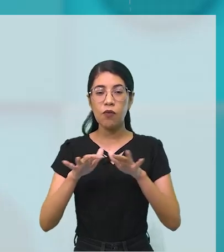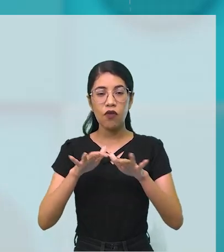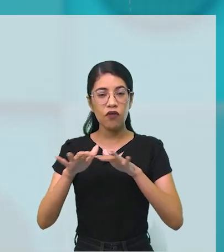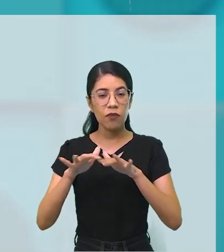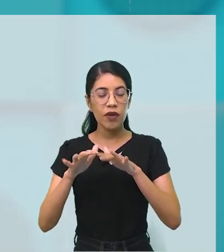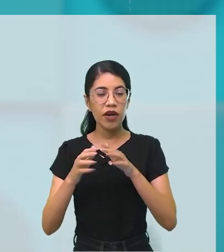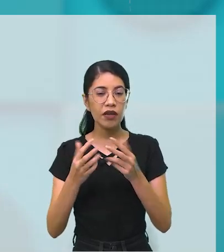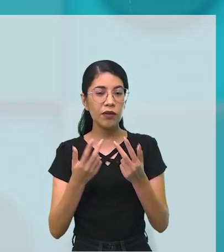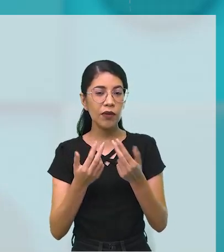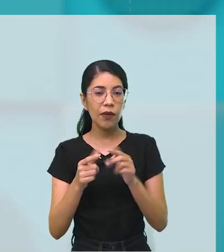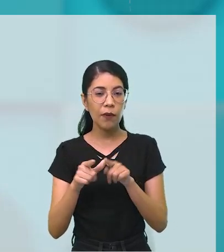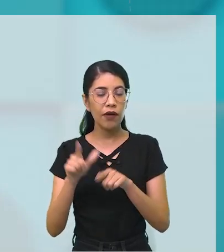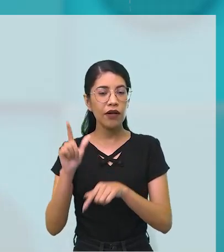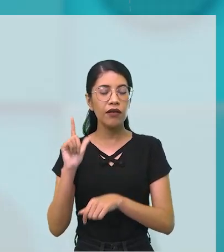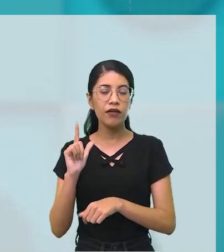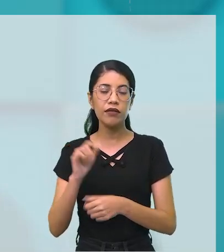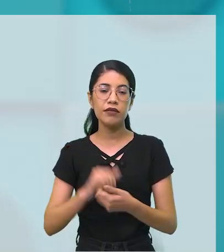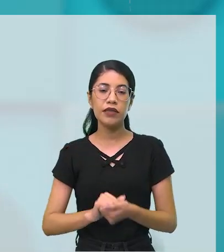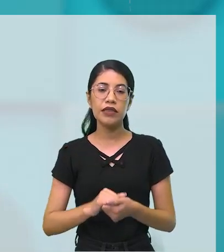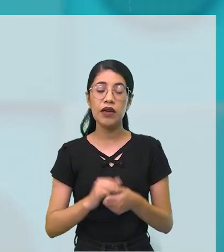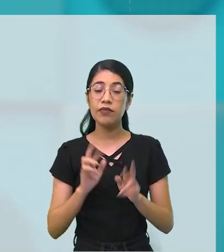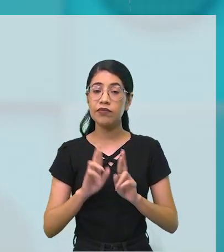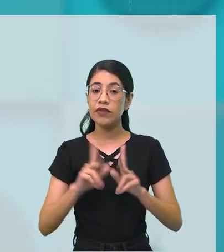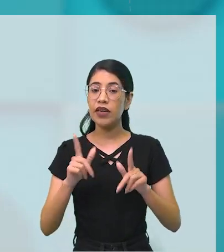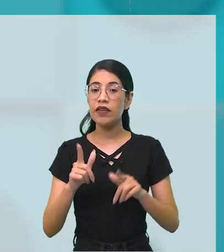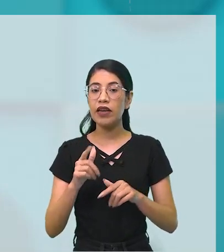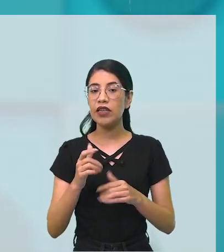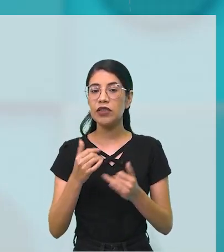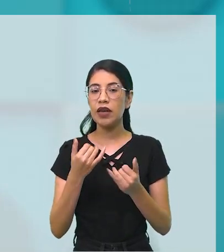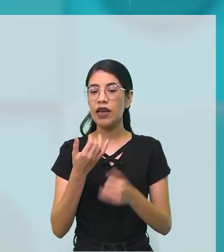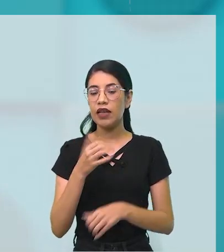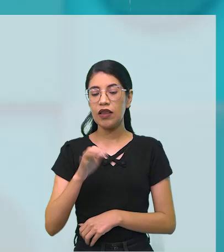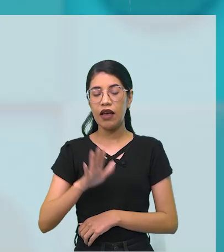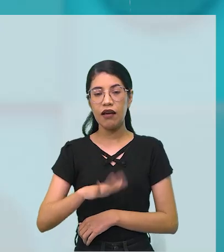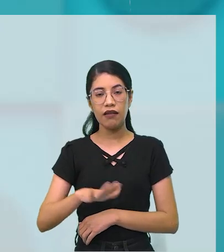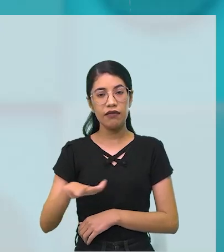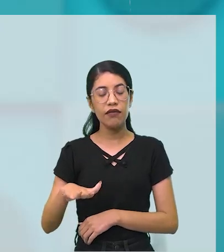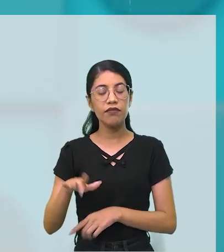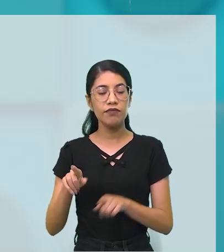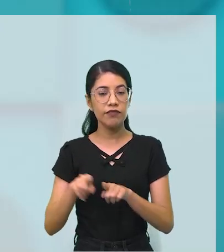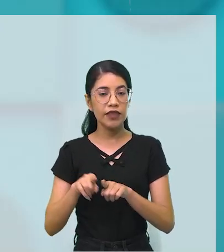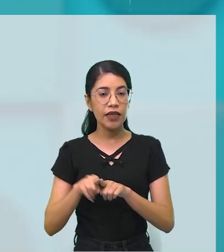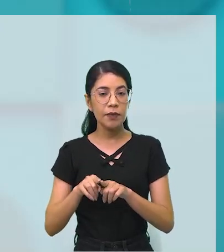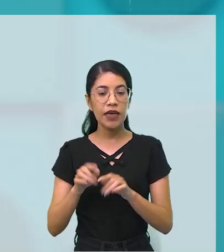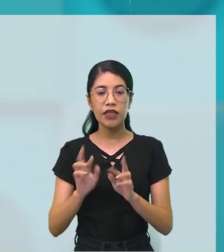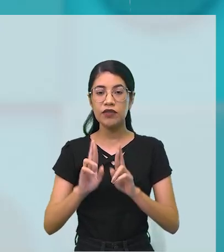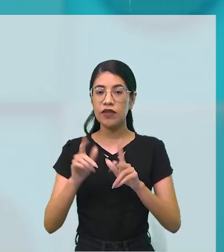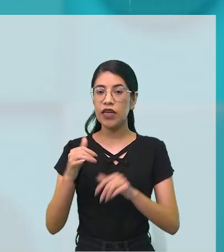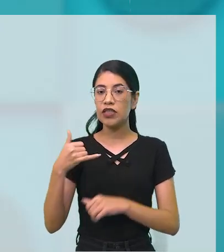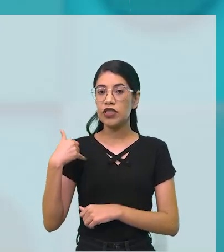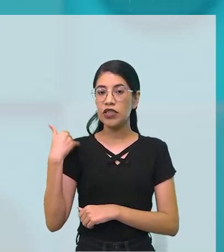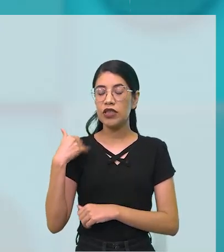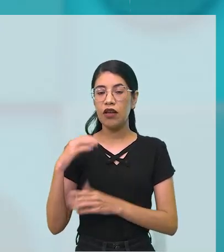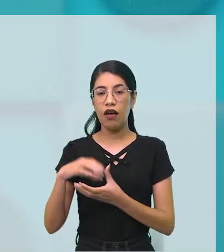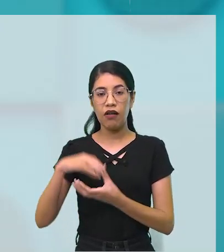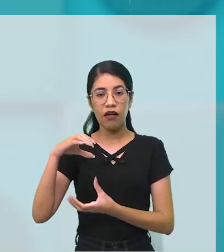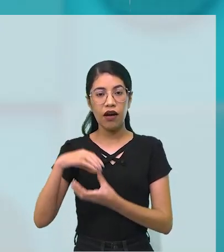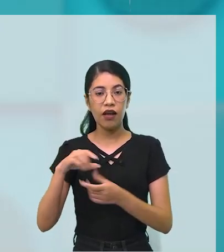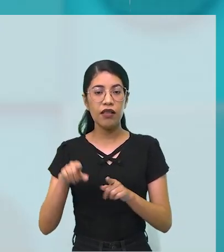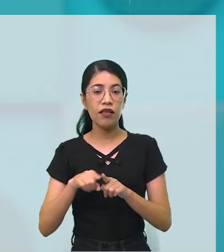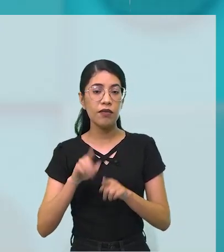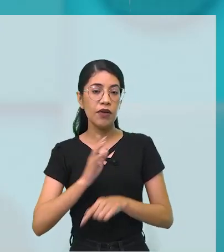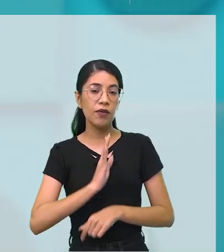mesmo movimento, quando a gente tem, é diferente da mão de uma pessoa com mais idade. Eu não tinha este coração,